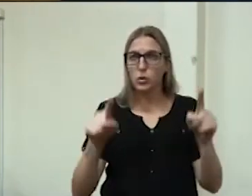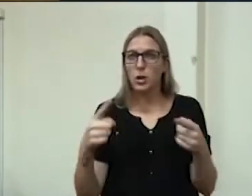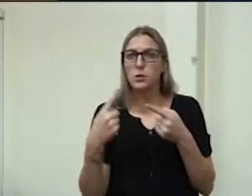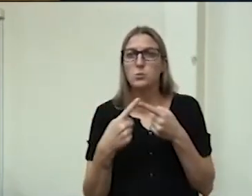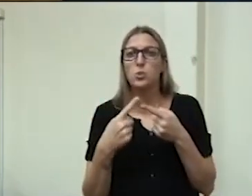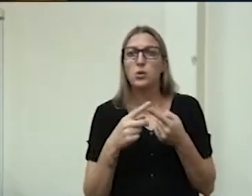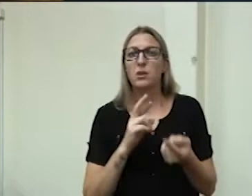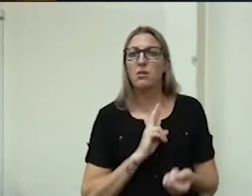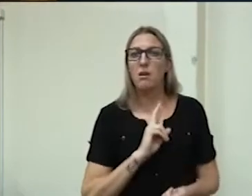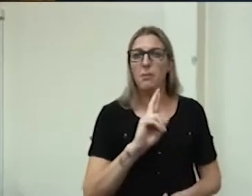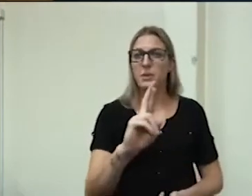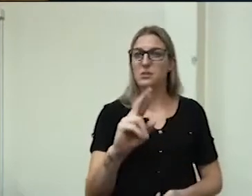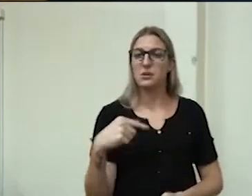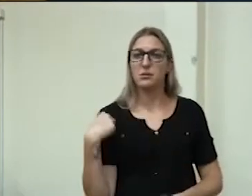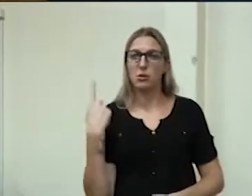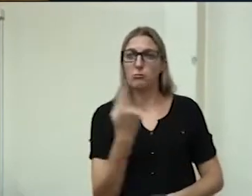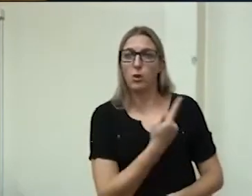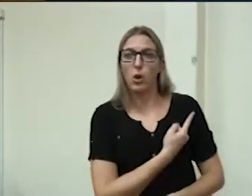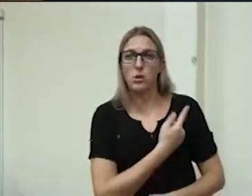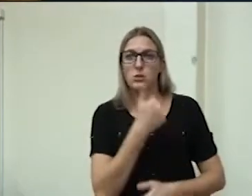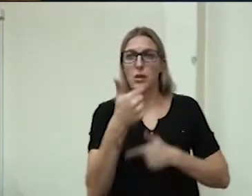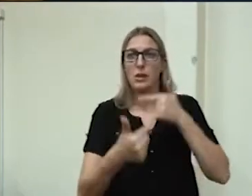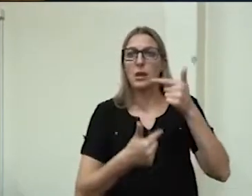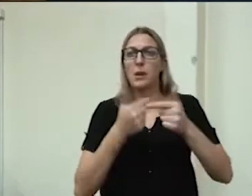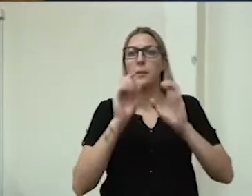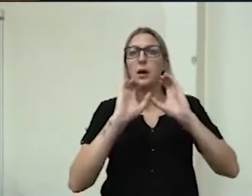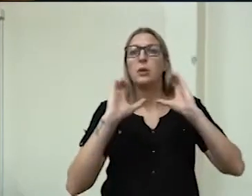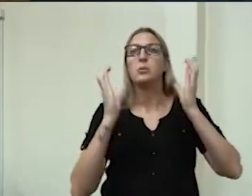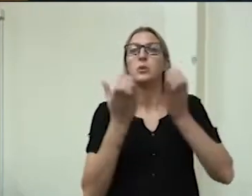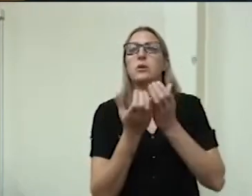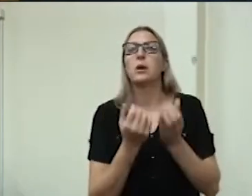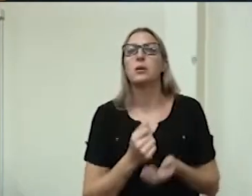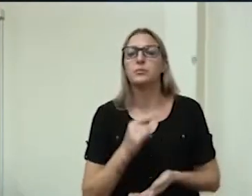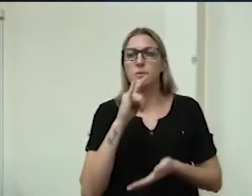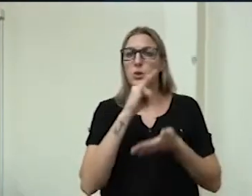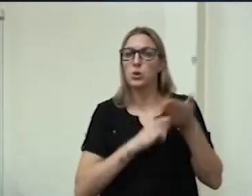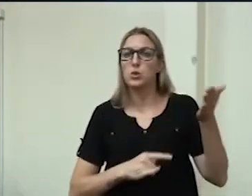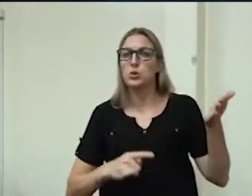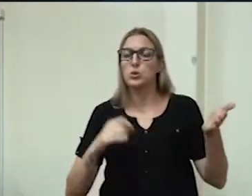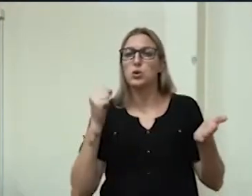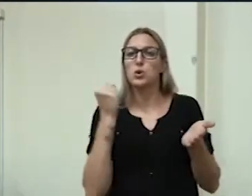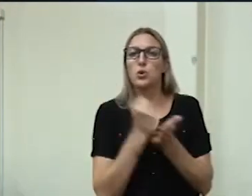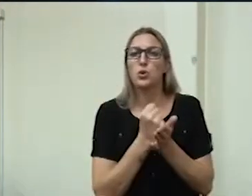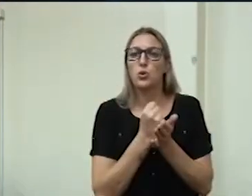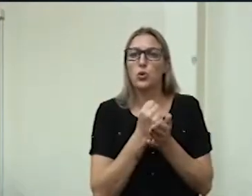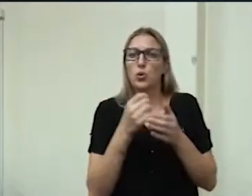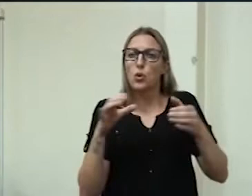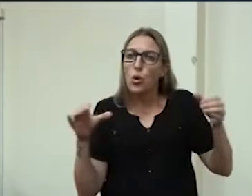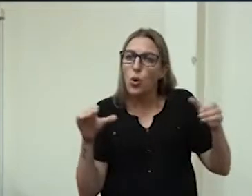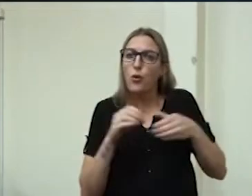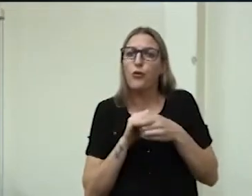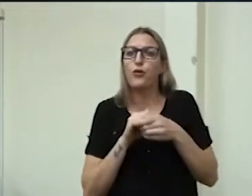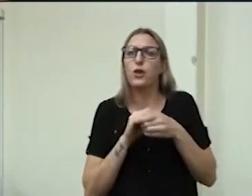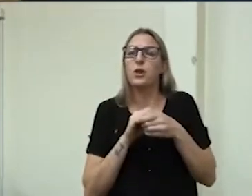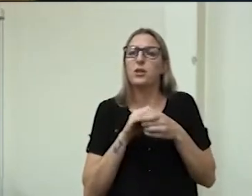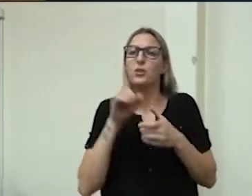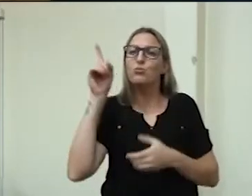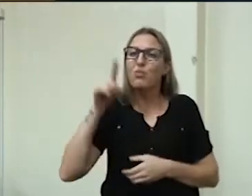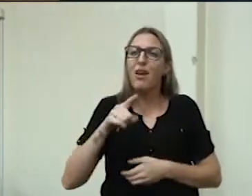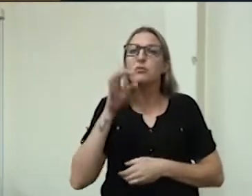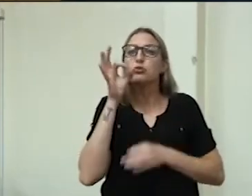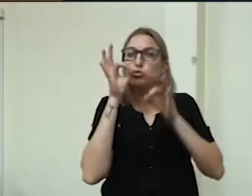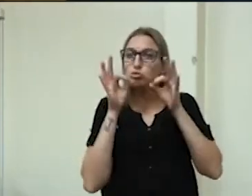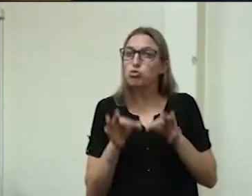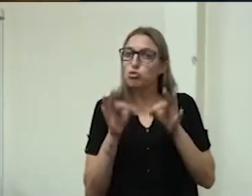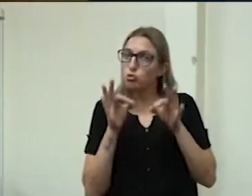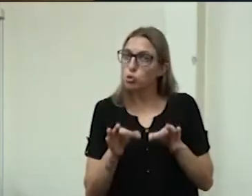com a comunidade. Então, esse convênio não é nada mais do que justo e merecido a